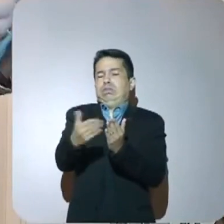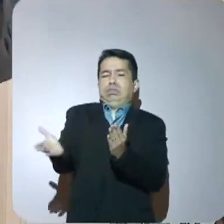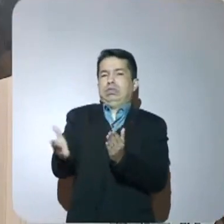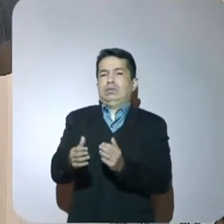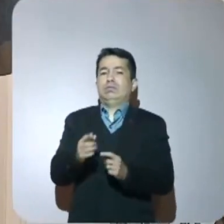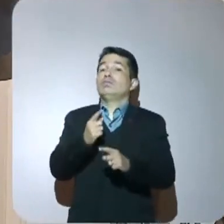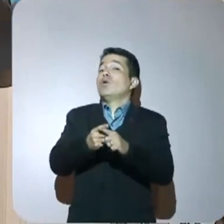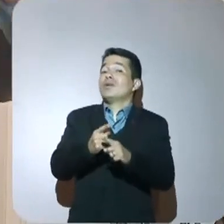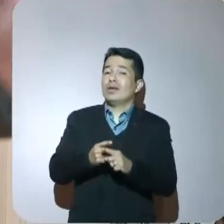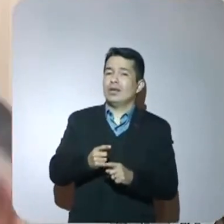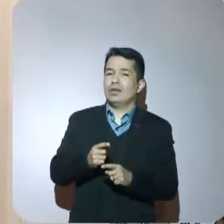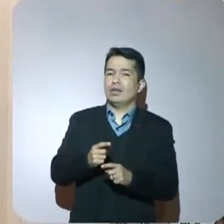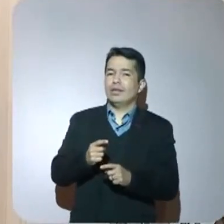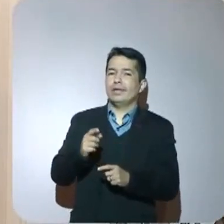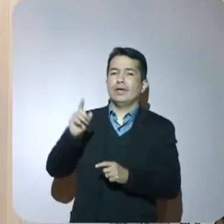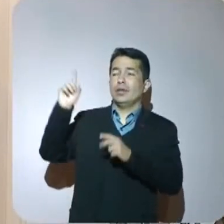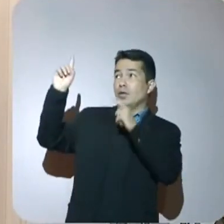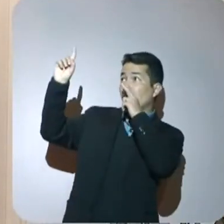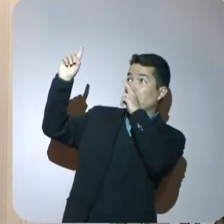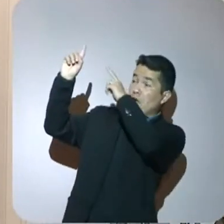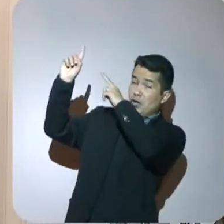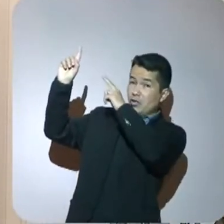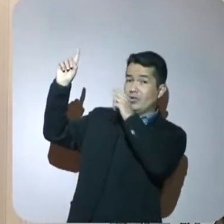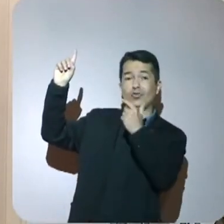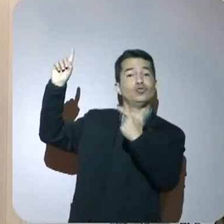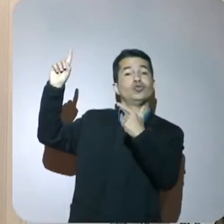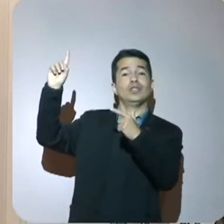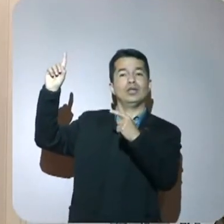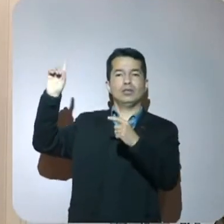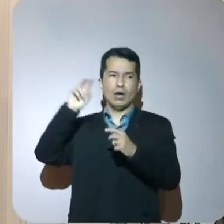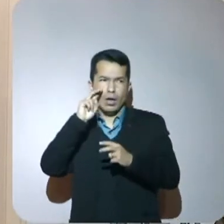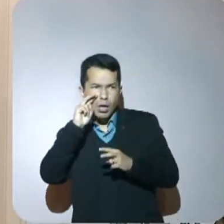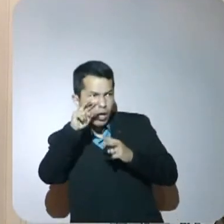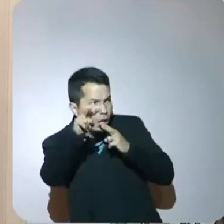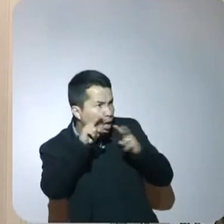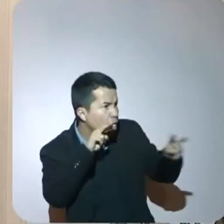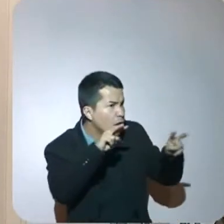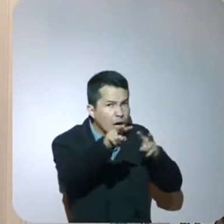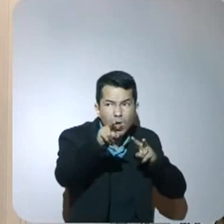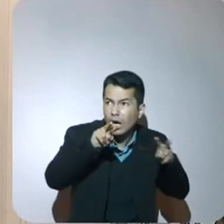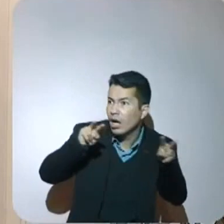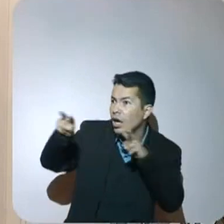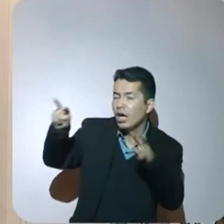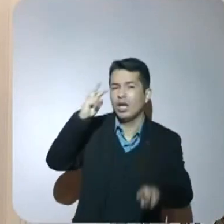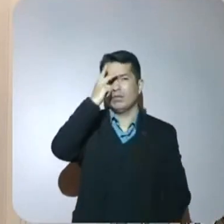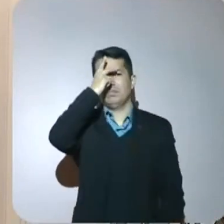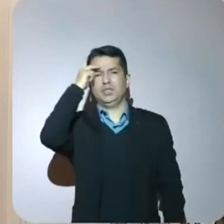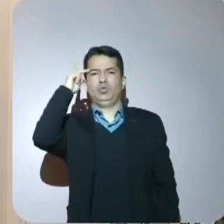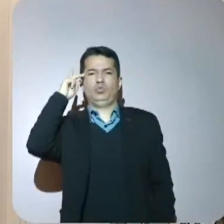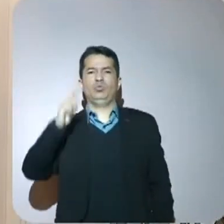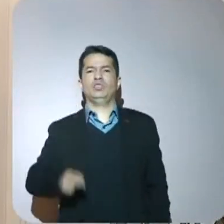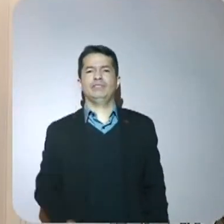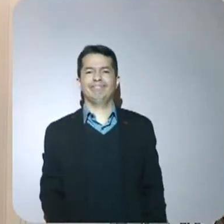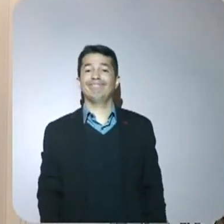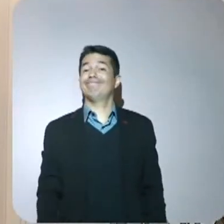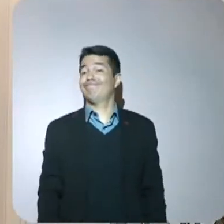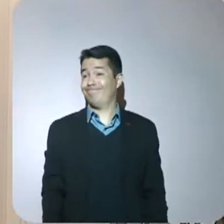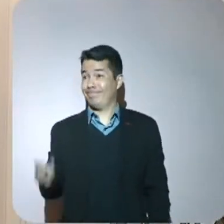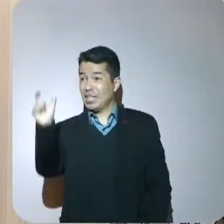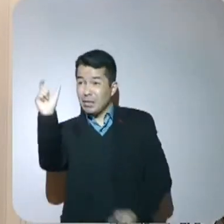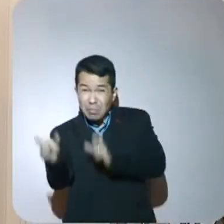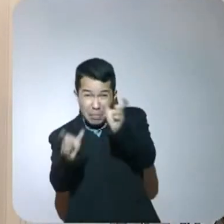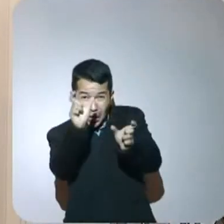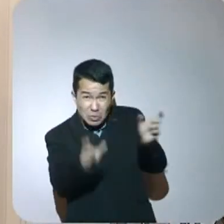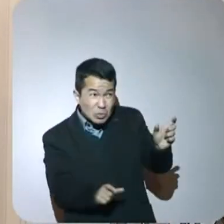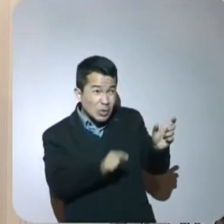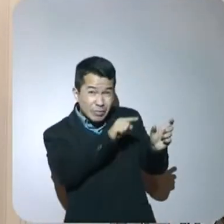das pessoas, para os problemas das pessoas. Querido, a igreja é um grande hospital. É um grande hospital